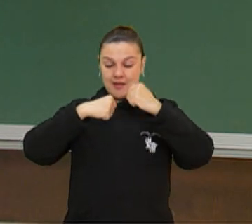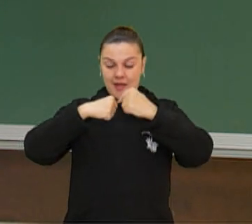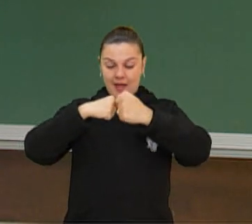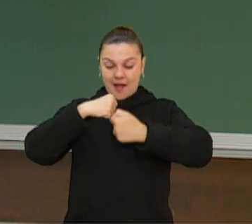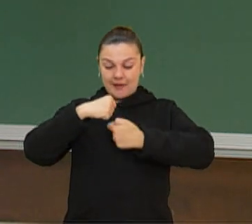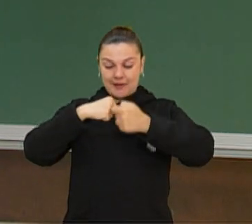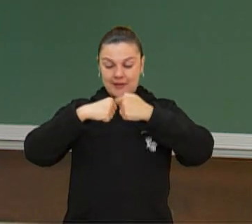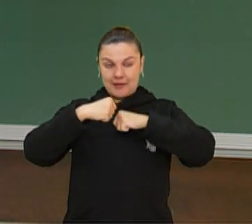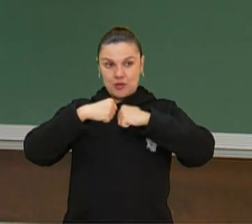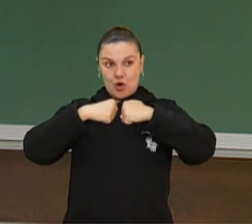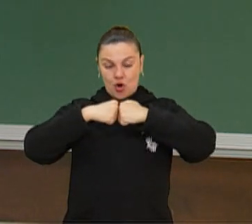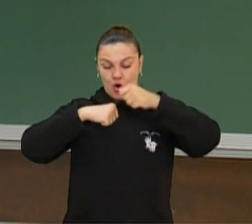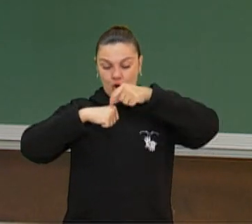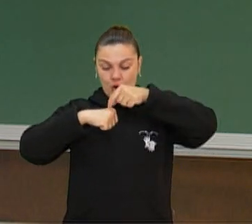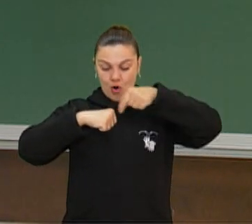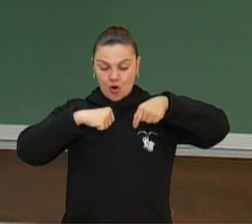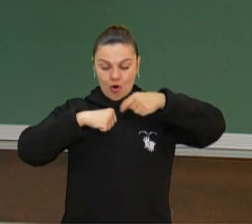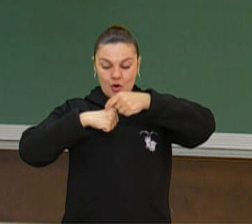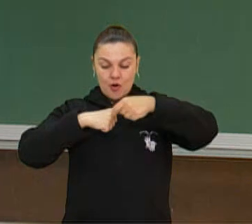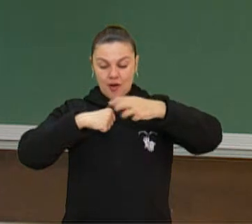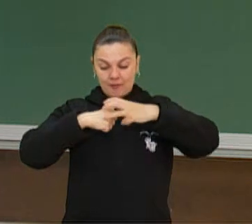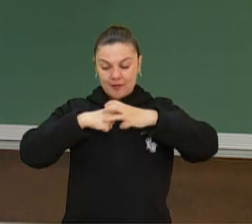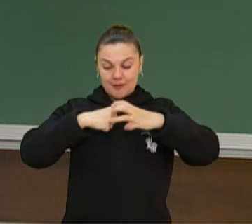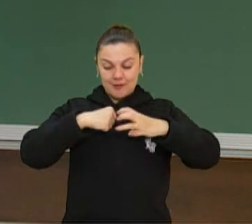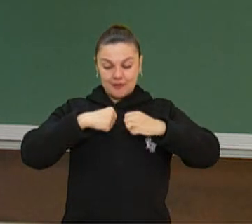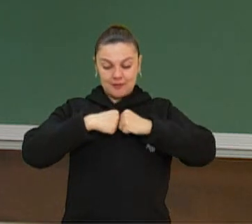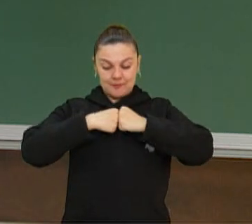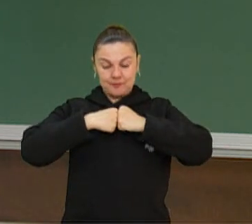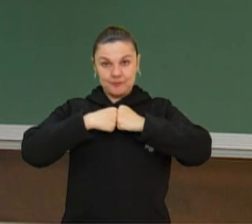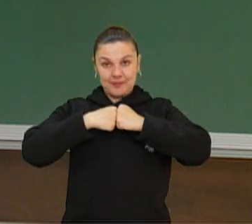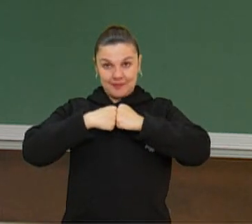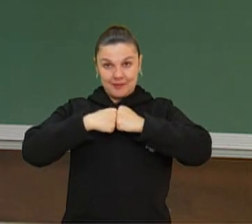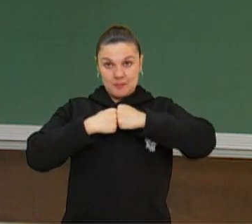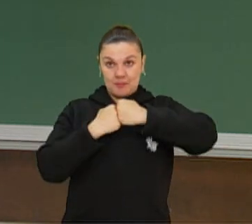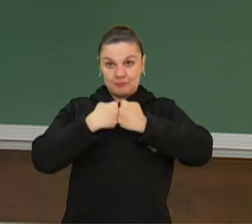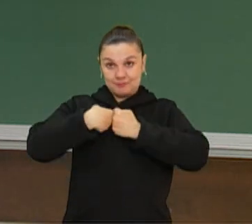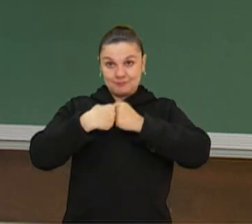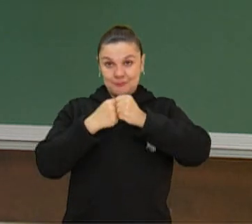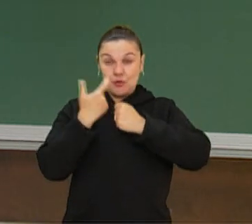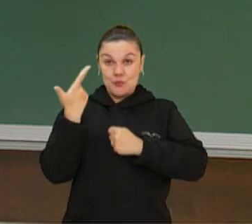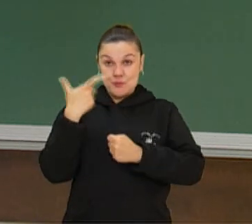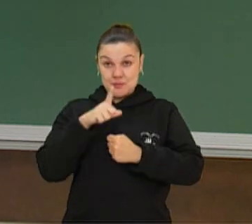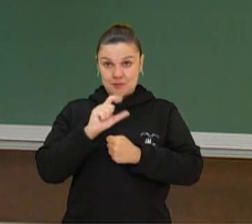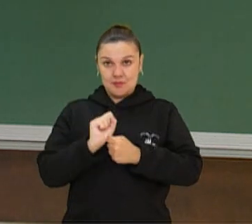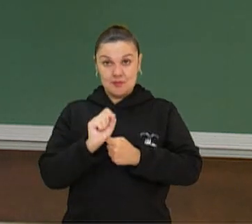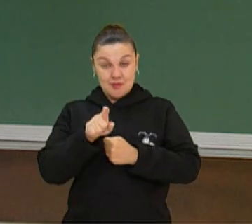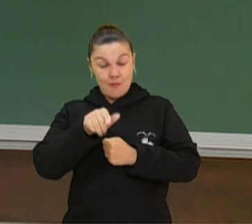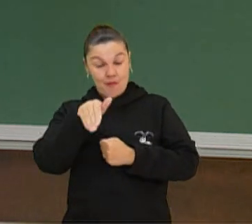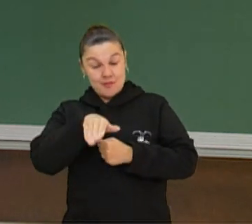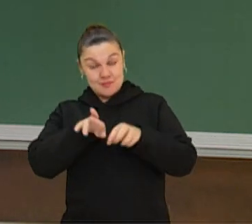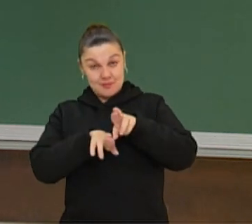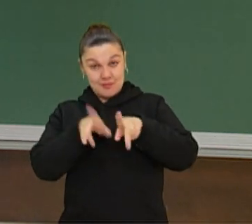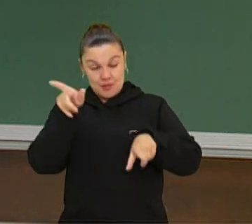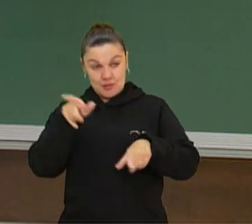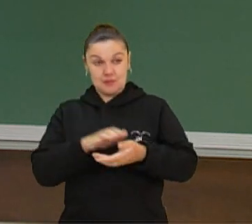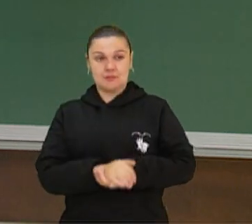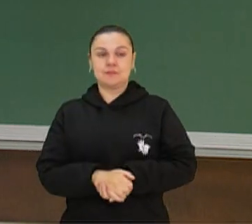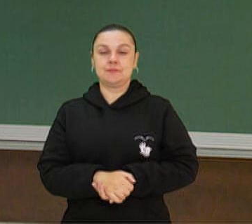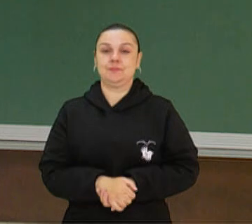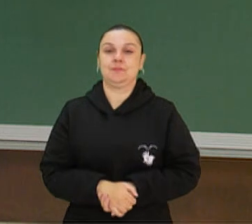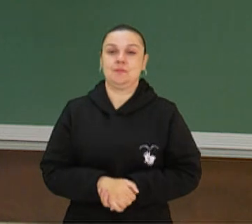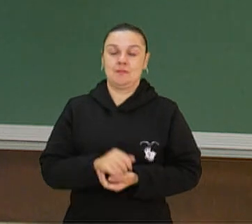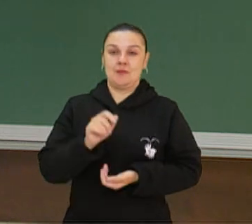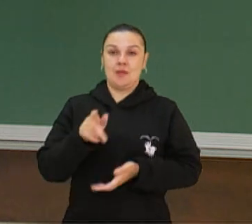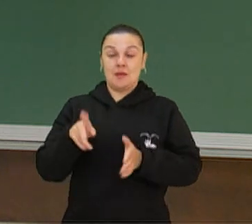os ligamentos vão firmar essas ligações promovidas pelas articulações, tá? Então, essa é a diferença entre